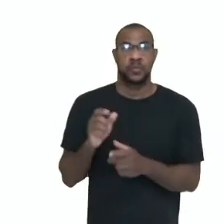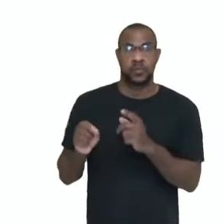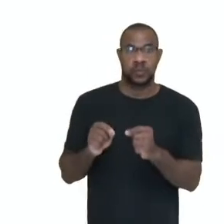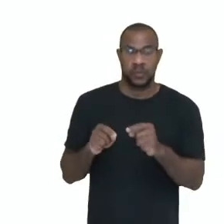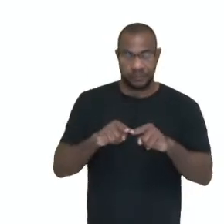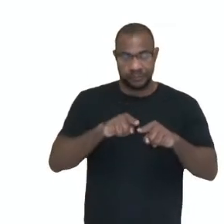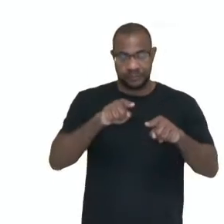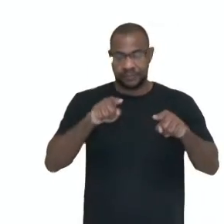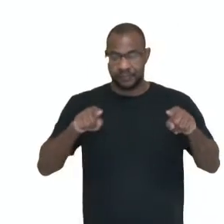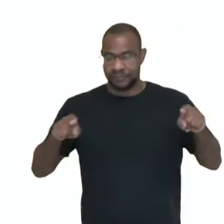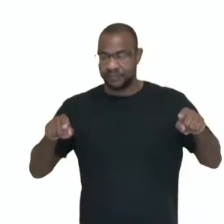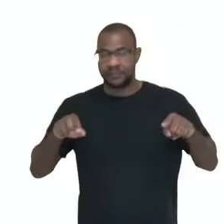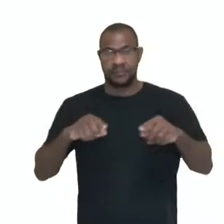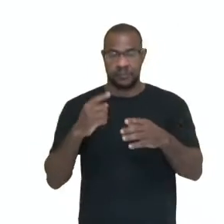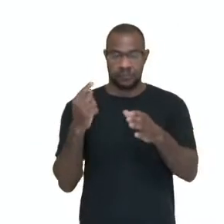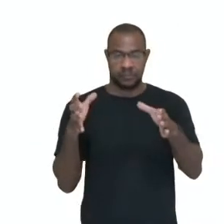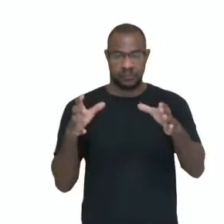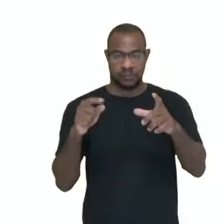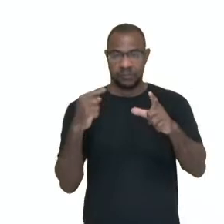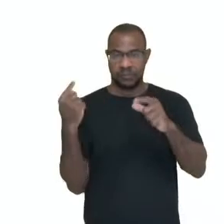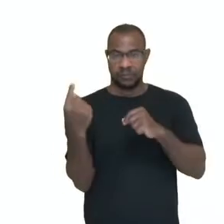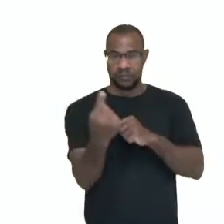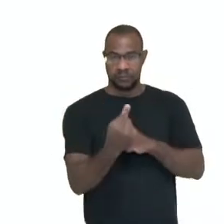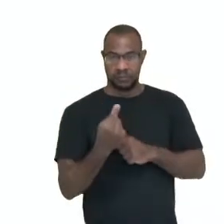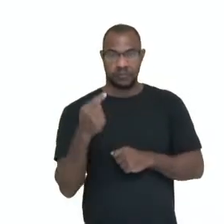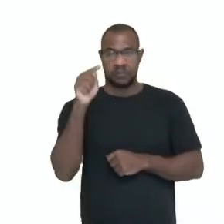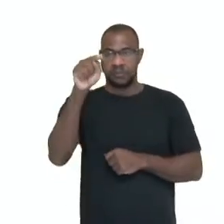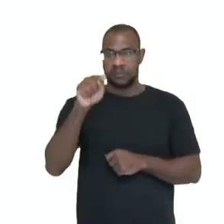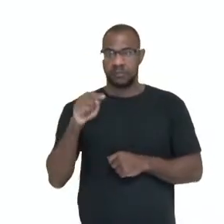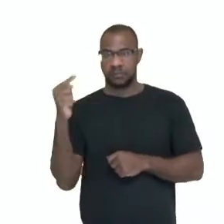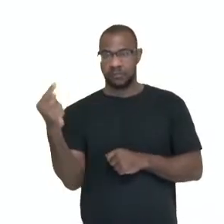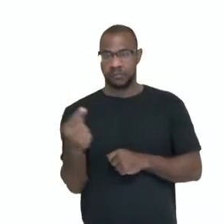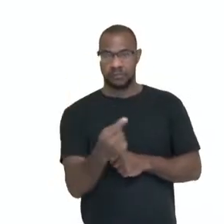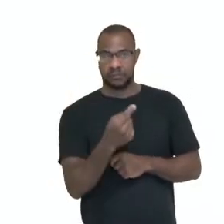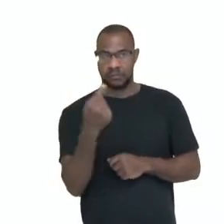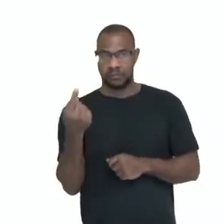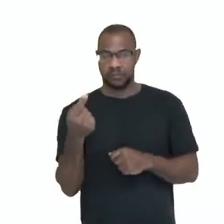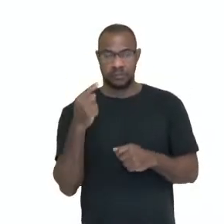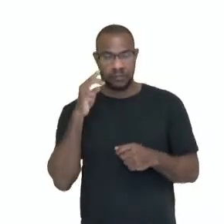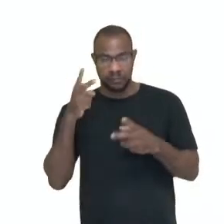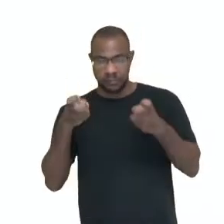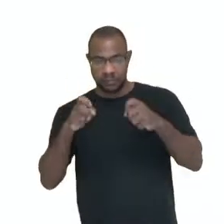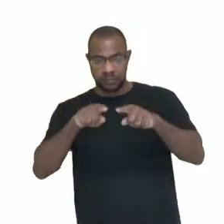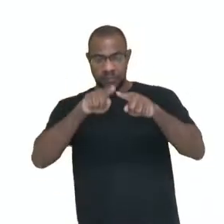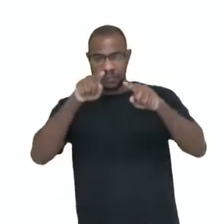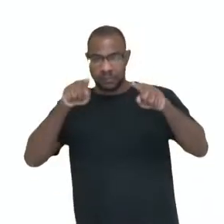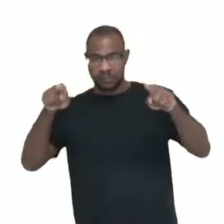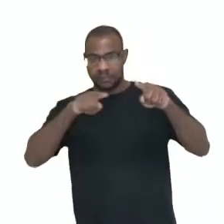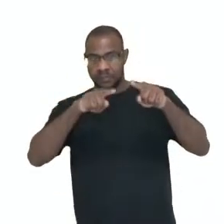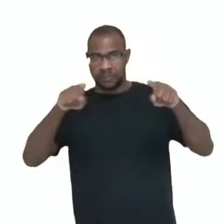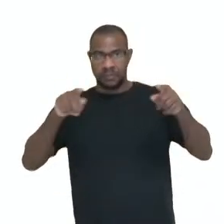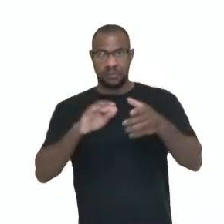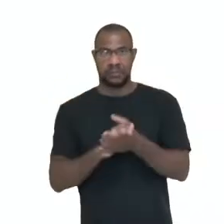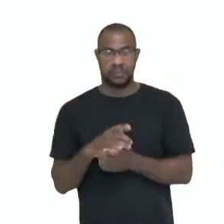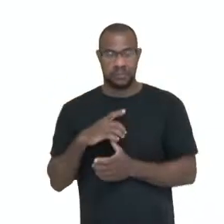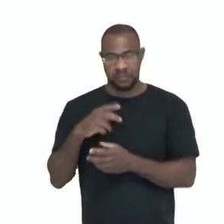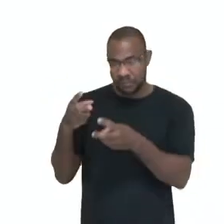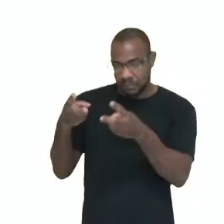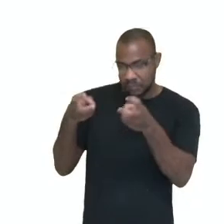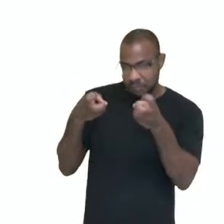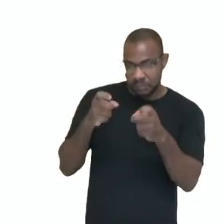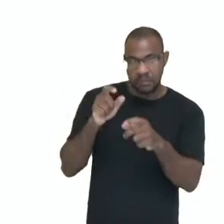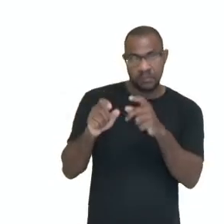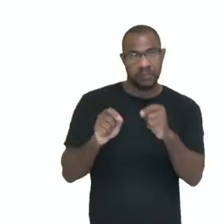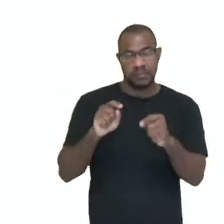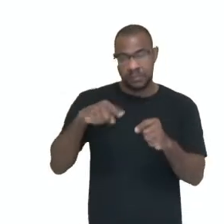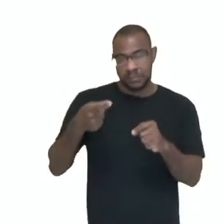da radiação de micro-ondas, foi realizado da seguinte forma. Anotou-se a frequência de operação de um forno micro-ondas e em